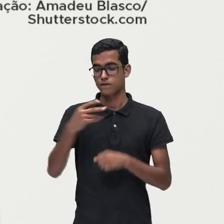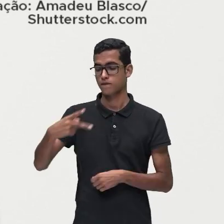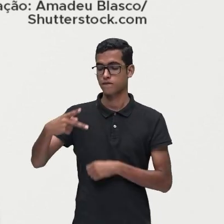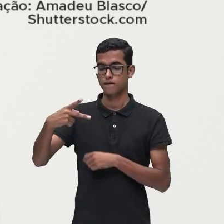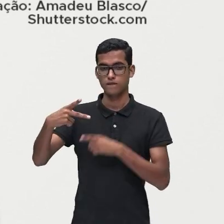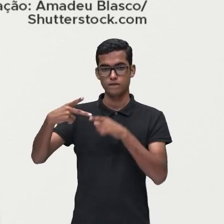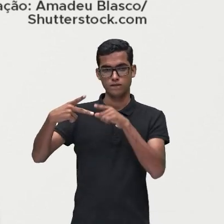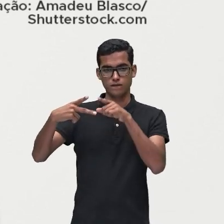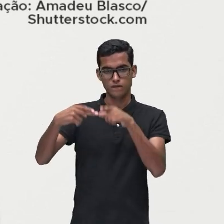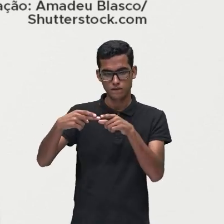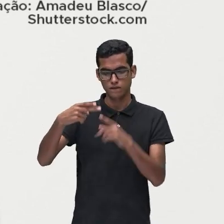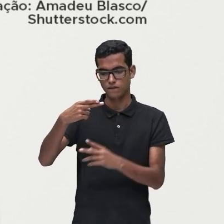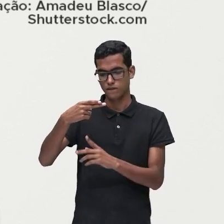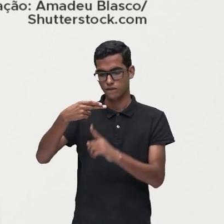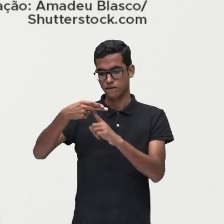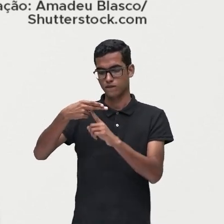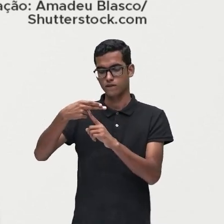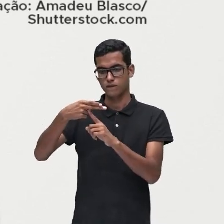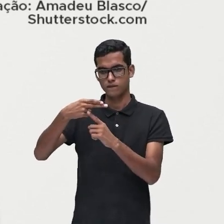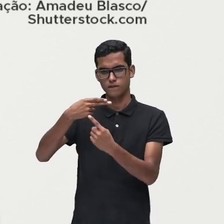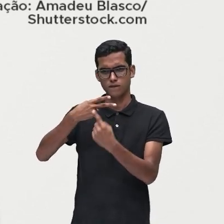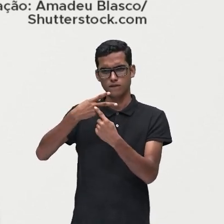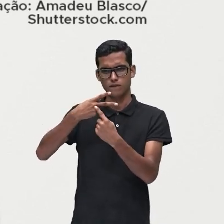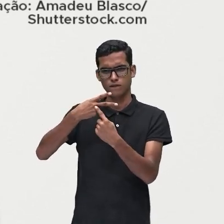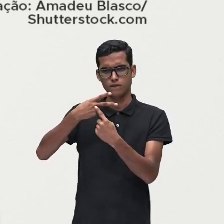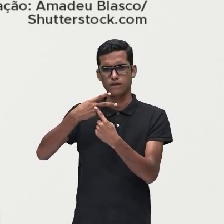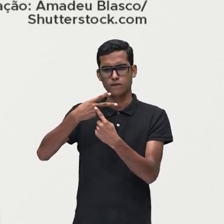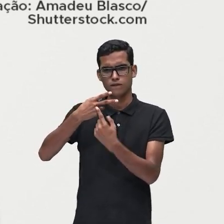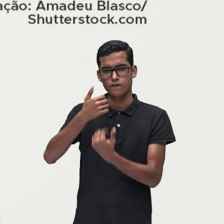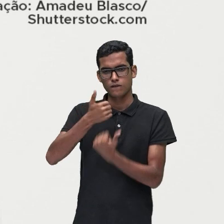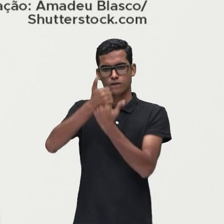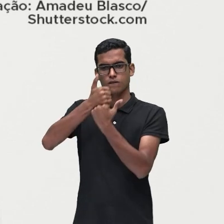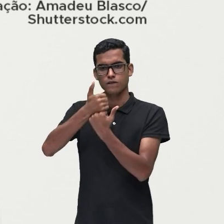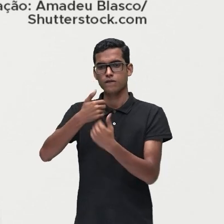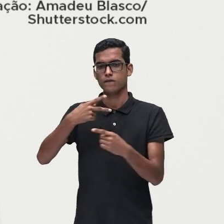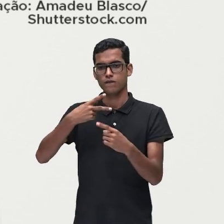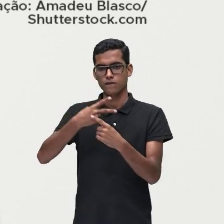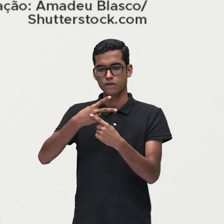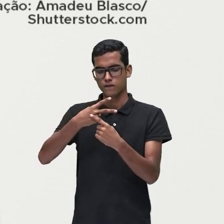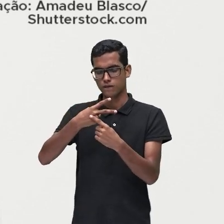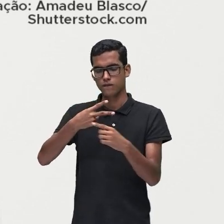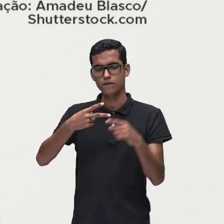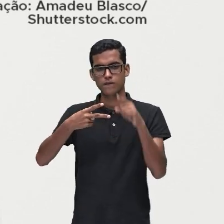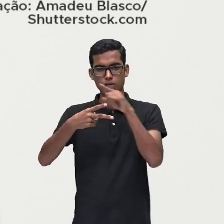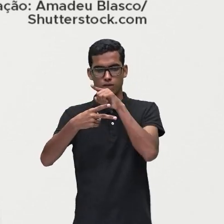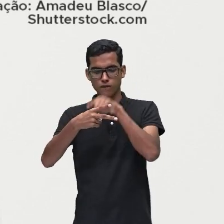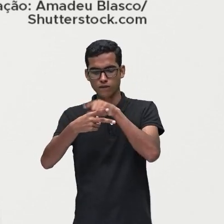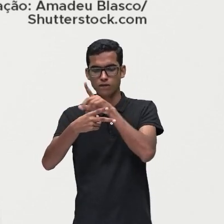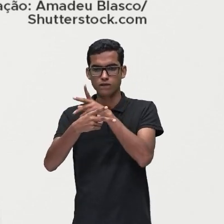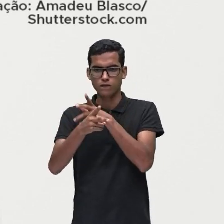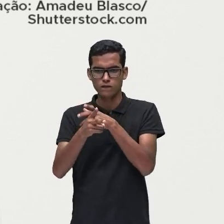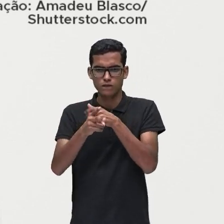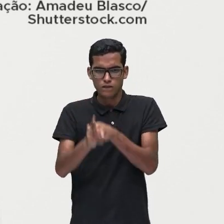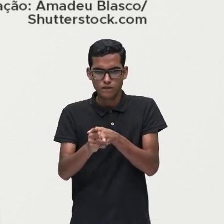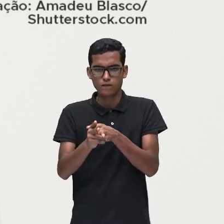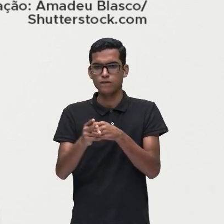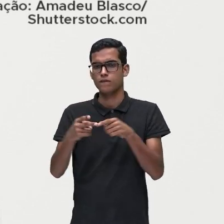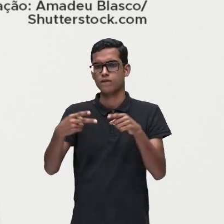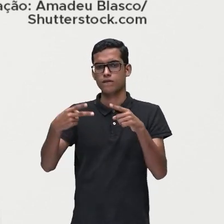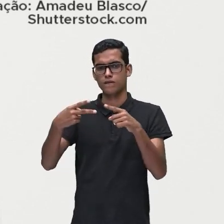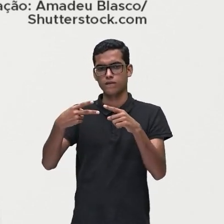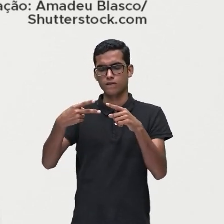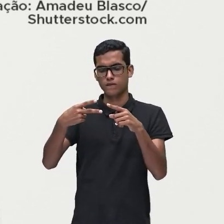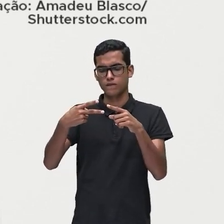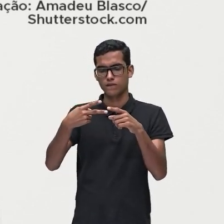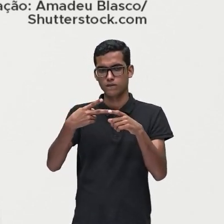apoio aqui, o ponto de apoio fica no meio, força de potência, força de resistência. Quando você